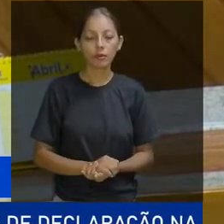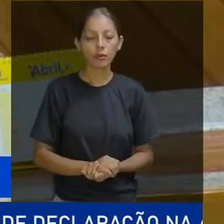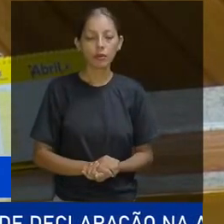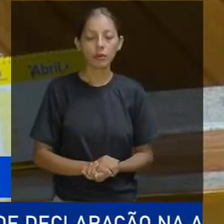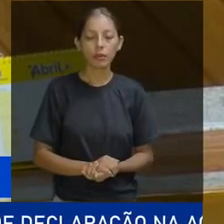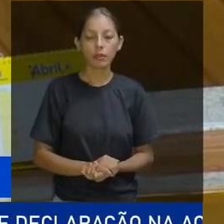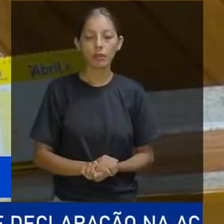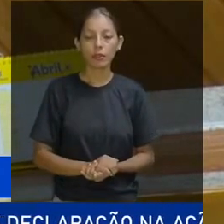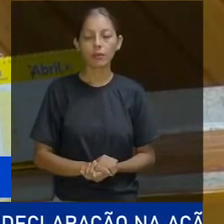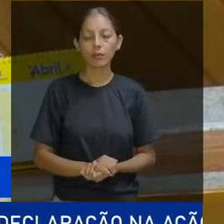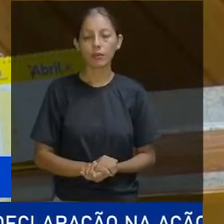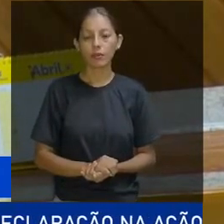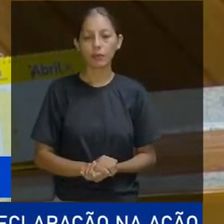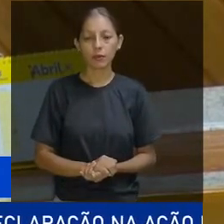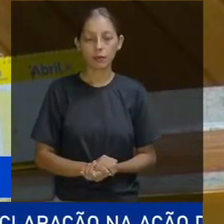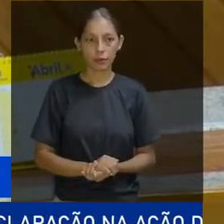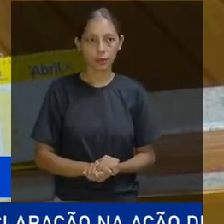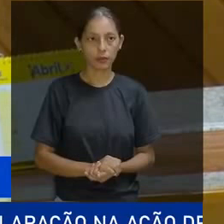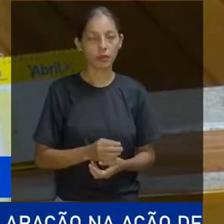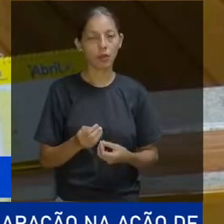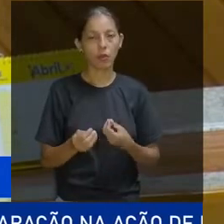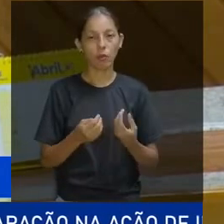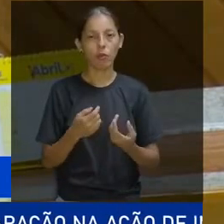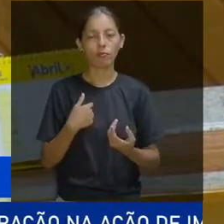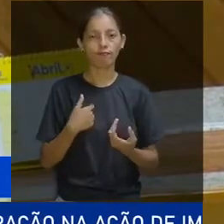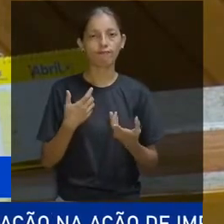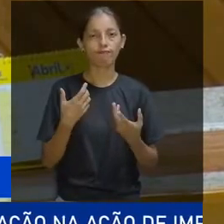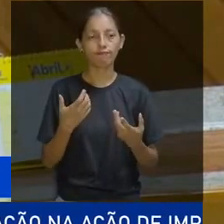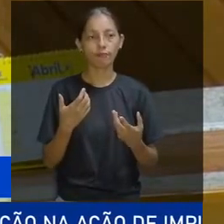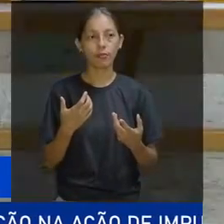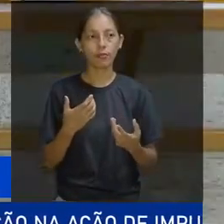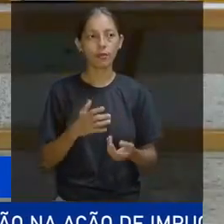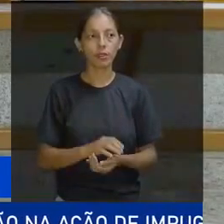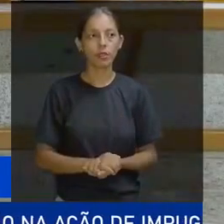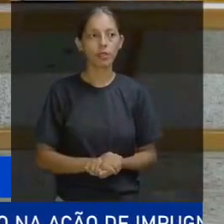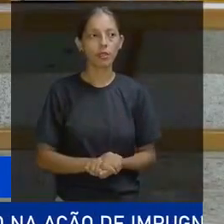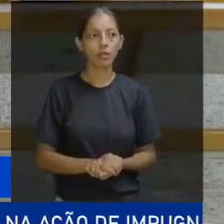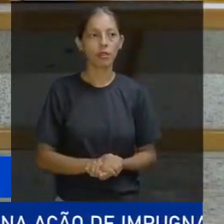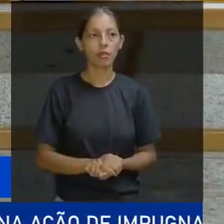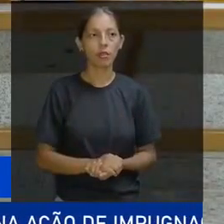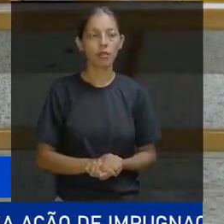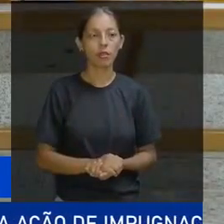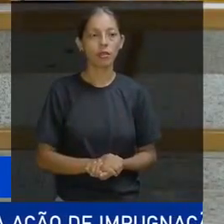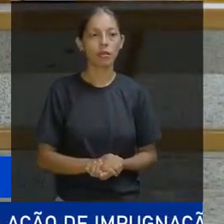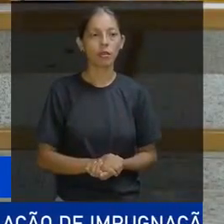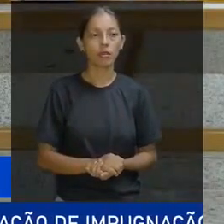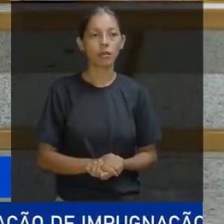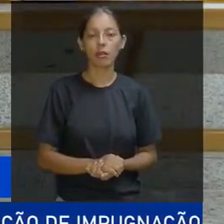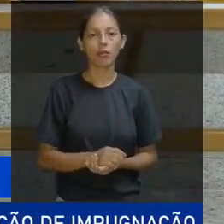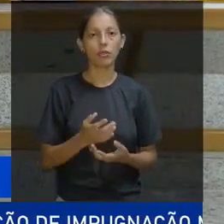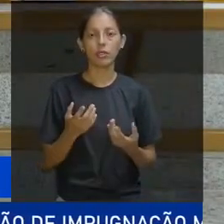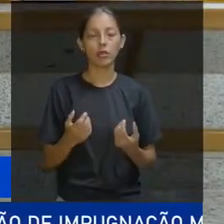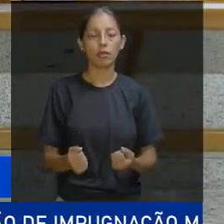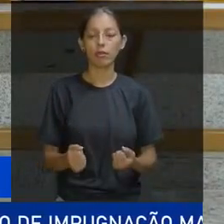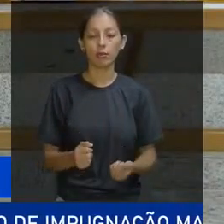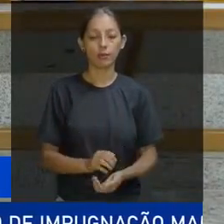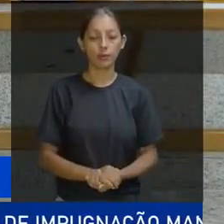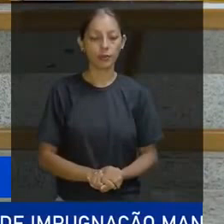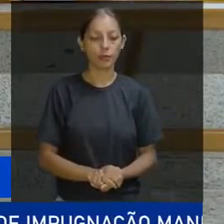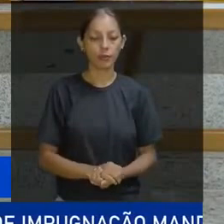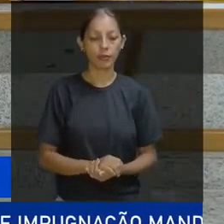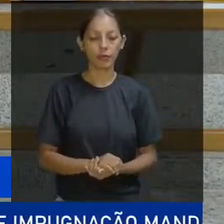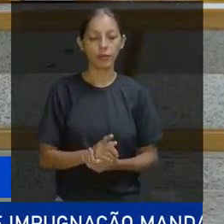outra. Então, com esses argumentos, senhor presidente, eu prefiro avançar para o mérito. Abrir a divergência para rejeitar. Como vota a juíza Tina